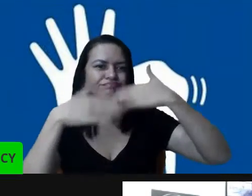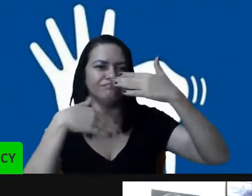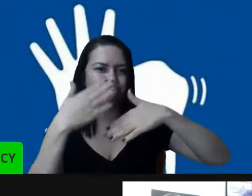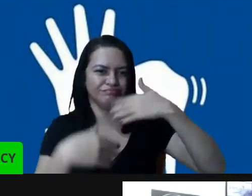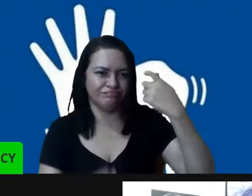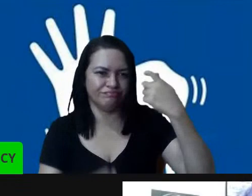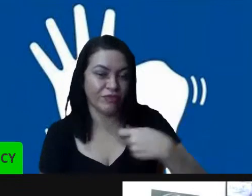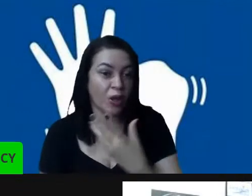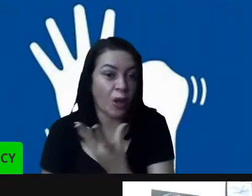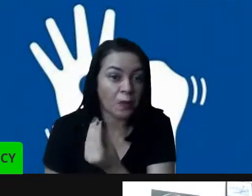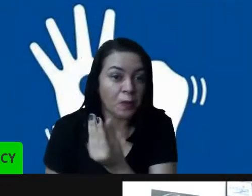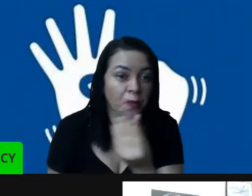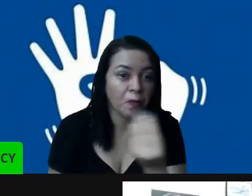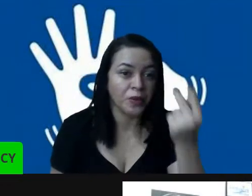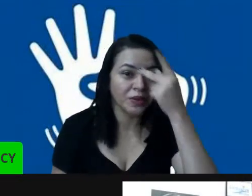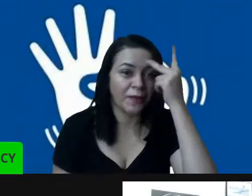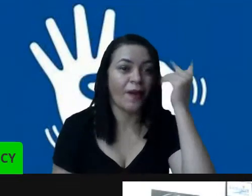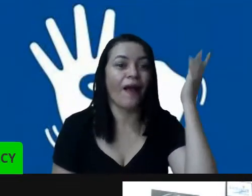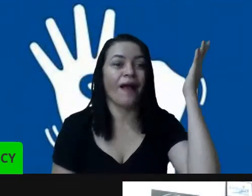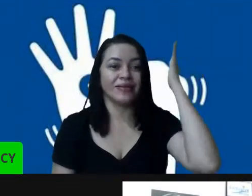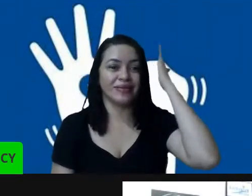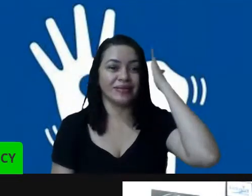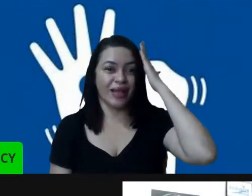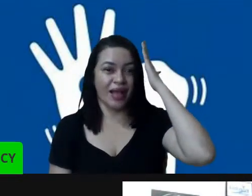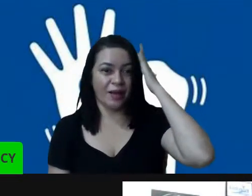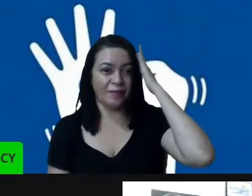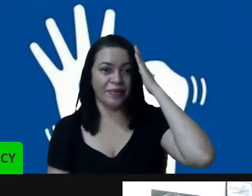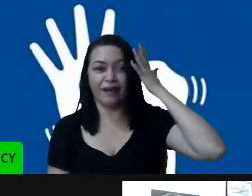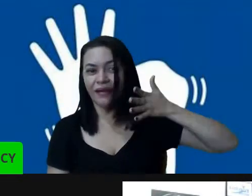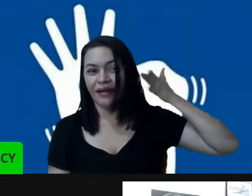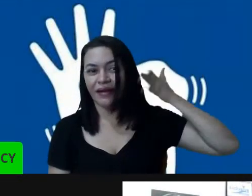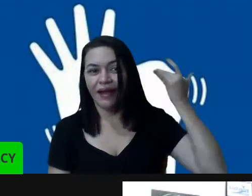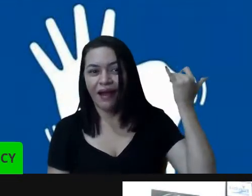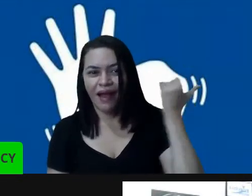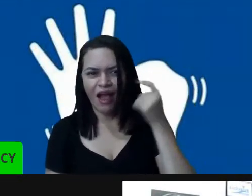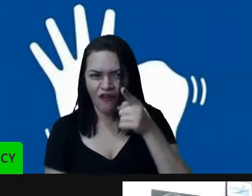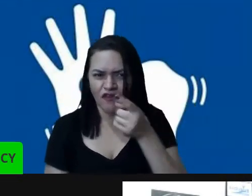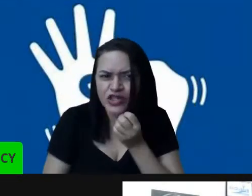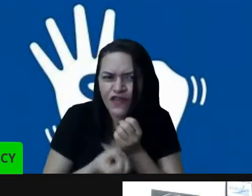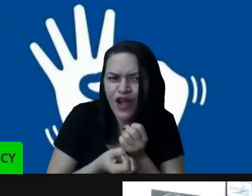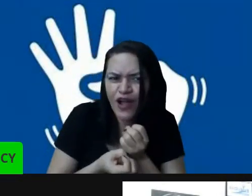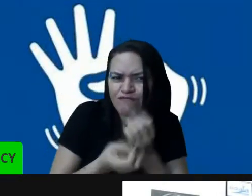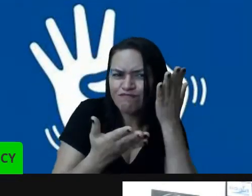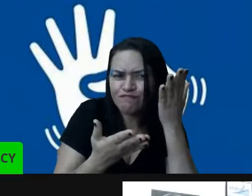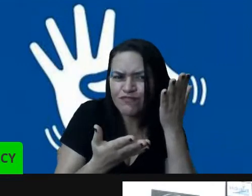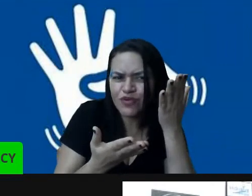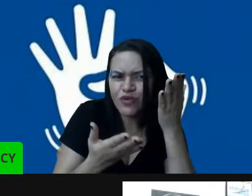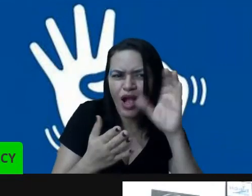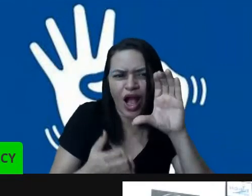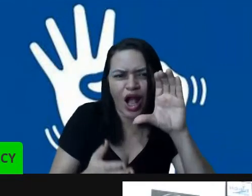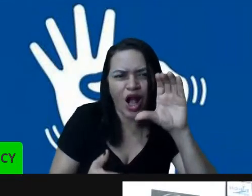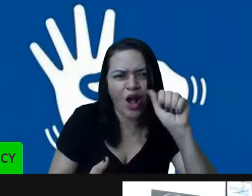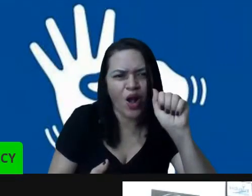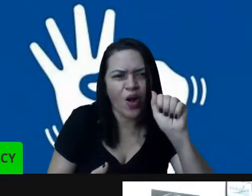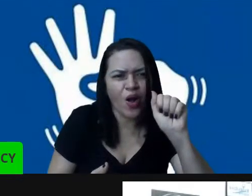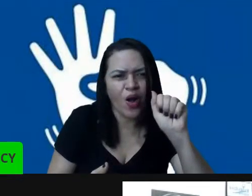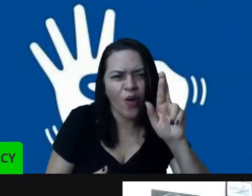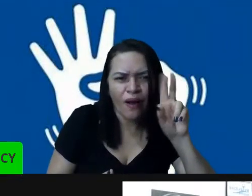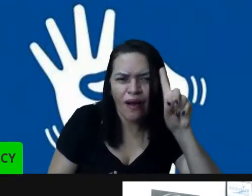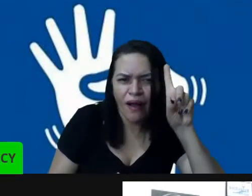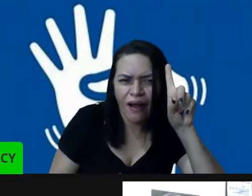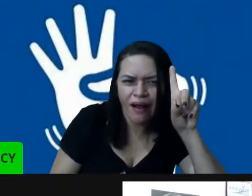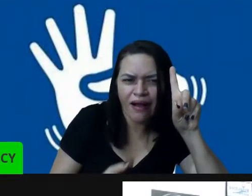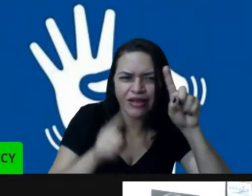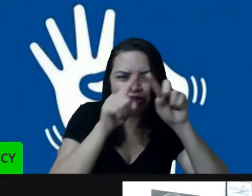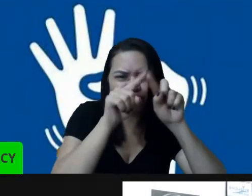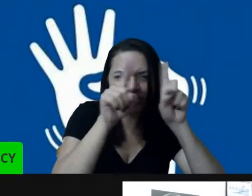quer, quando a gente diz, olha, você vai publicar um card, uma foto, descreve a foto, descreve o card, descreve do